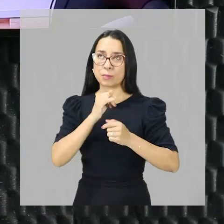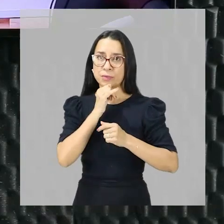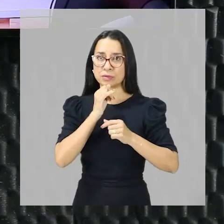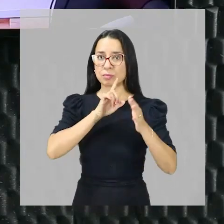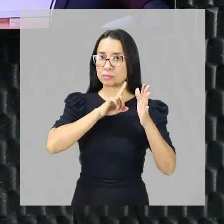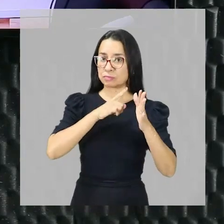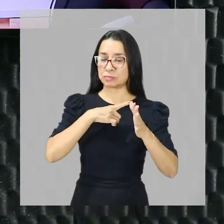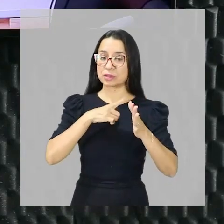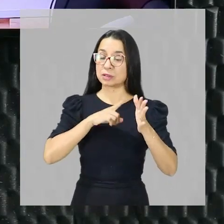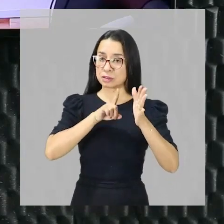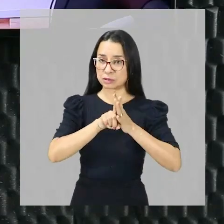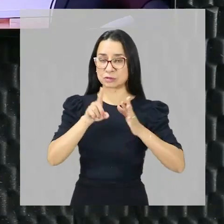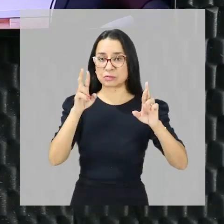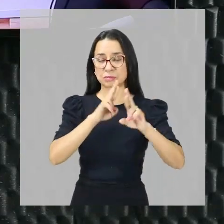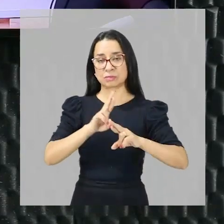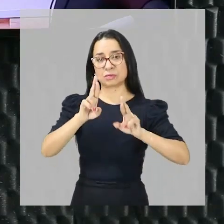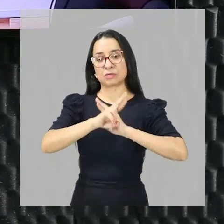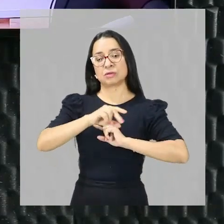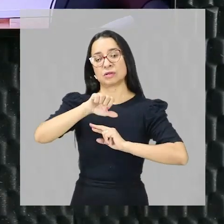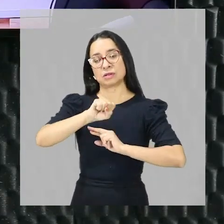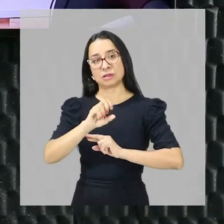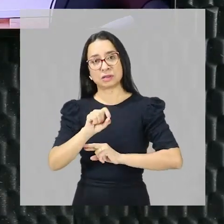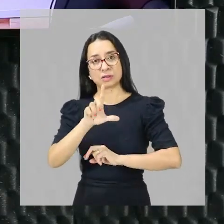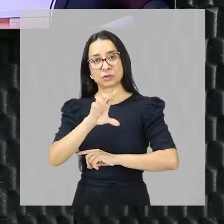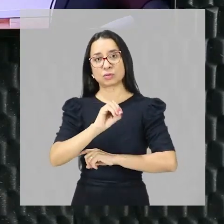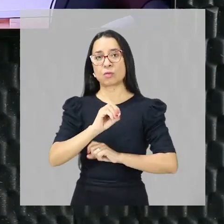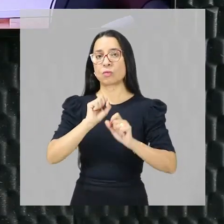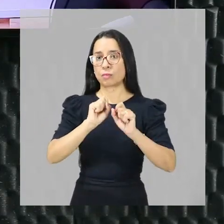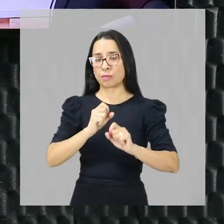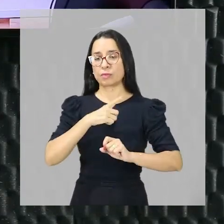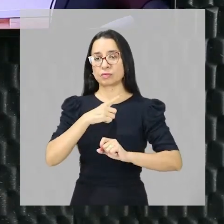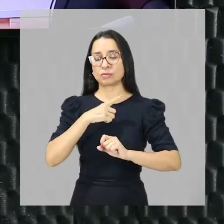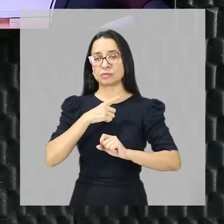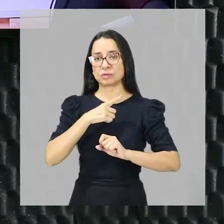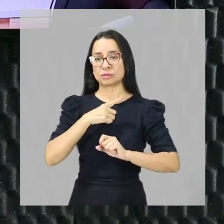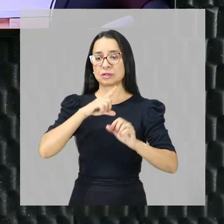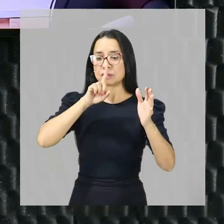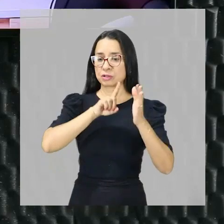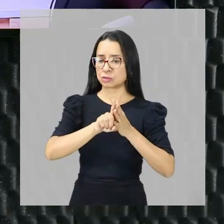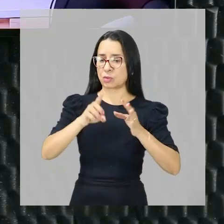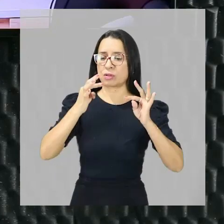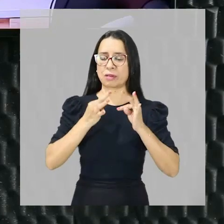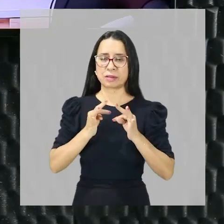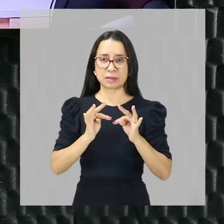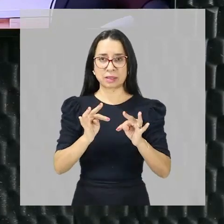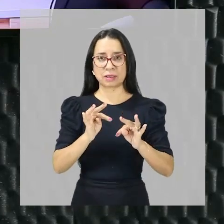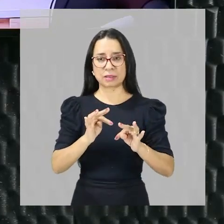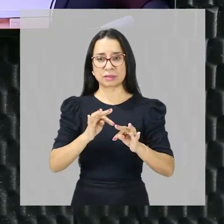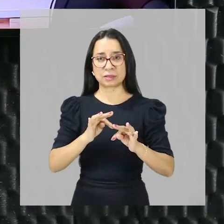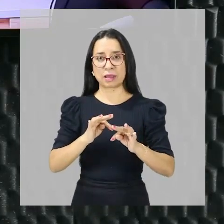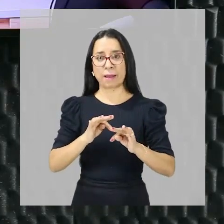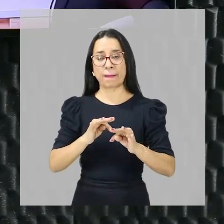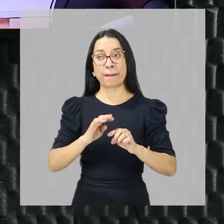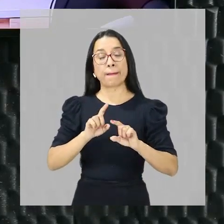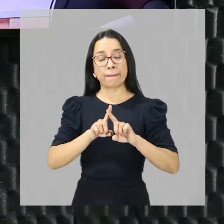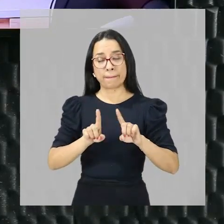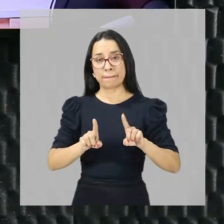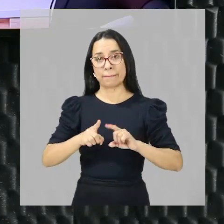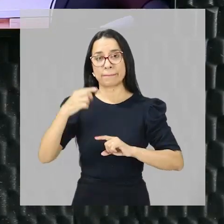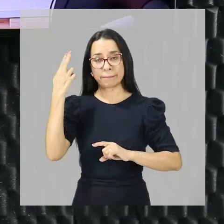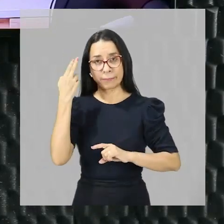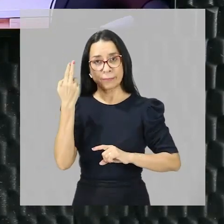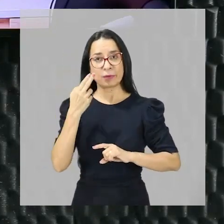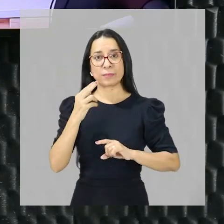questões relativas a solo, ele pode, em algumas questões, colocar questões mais técnicas, tá certo? Mas, normalmente, o